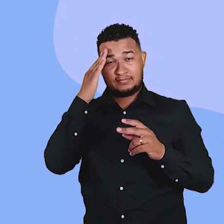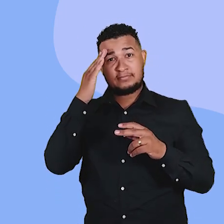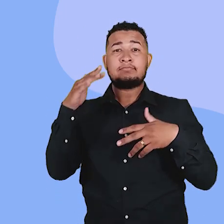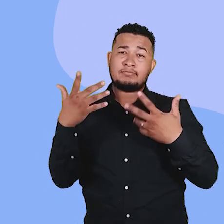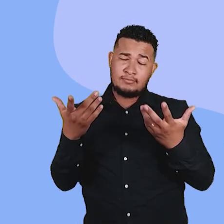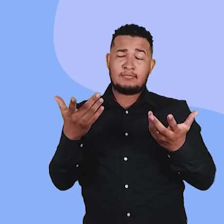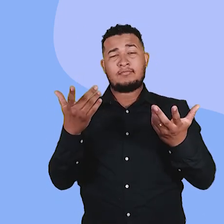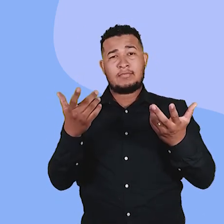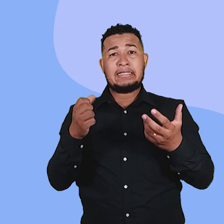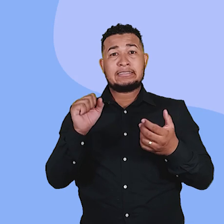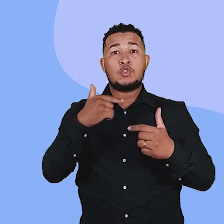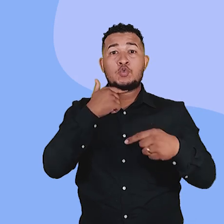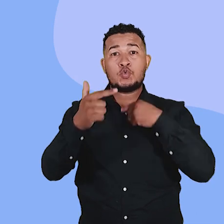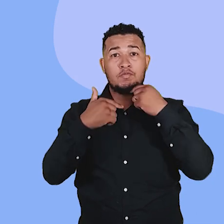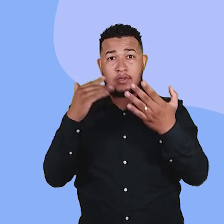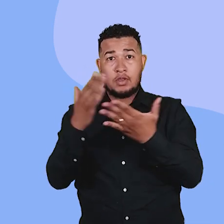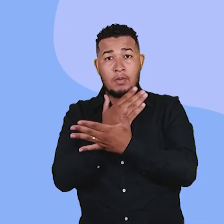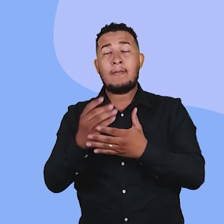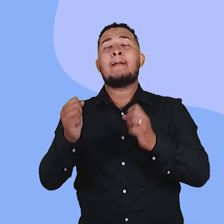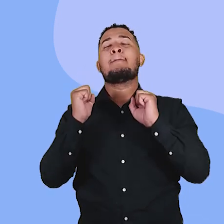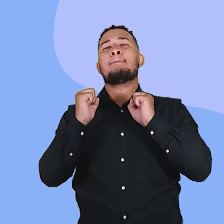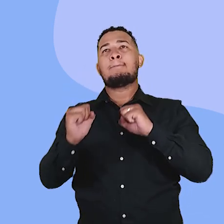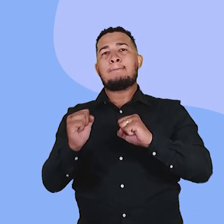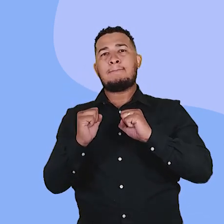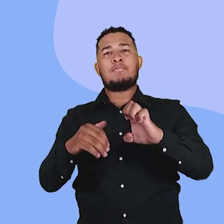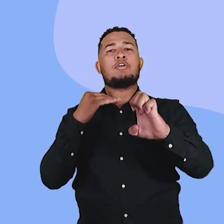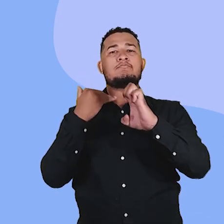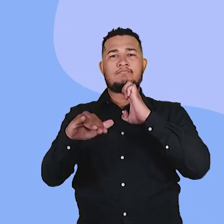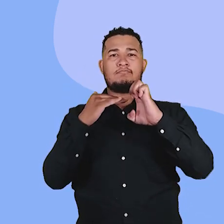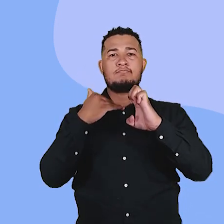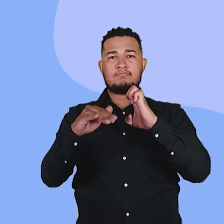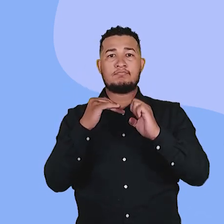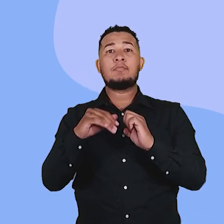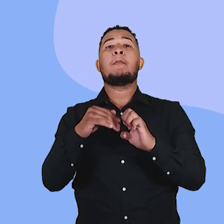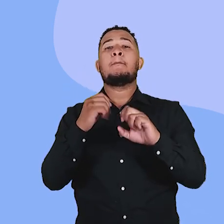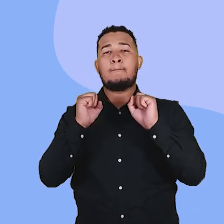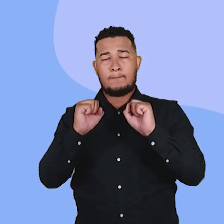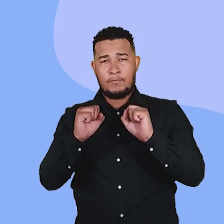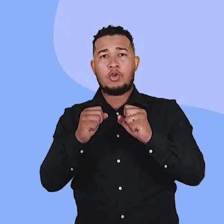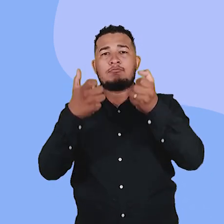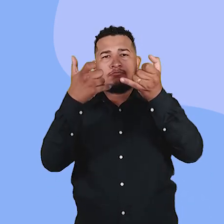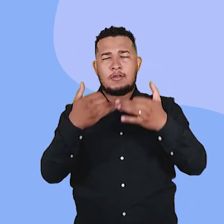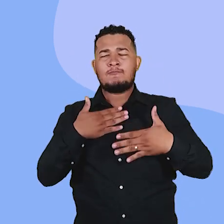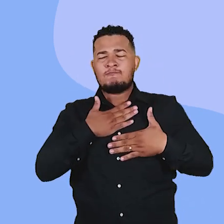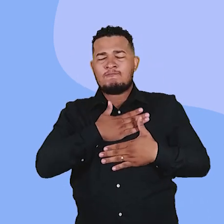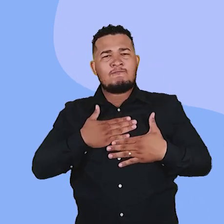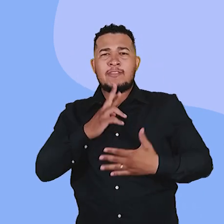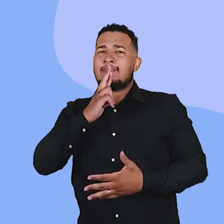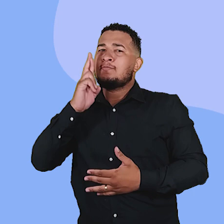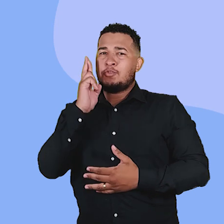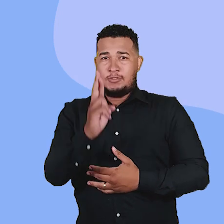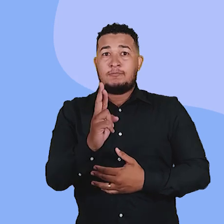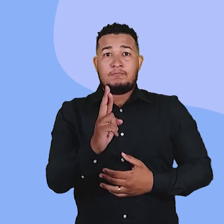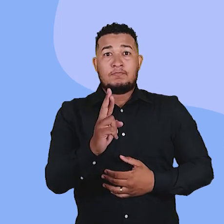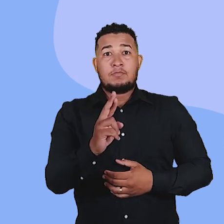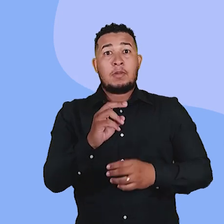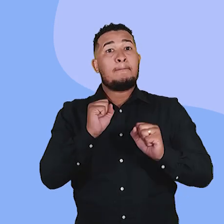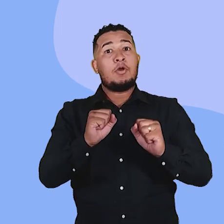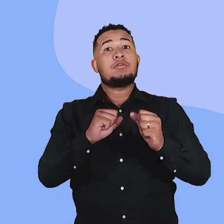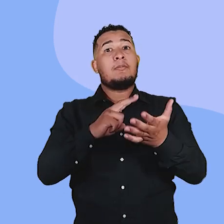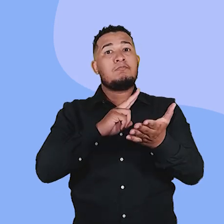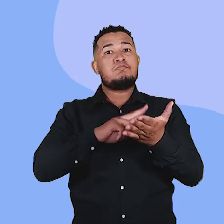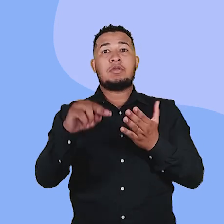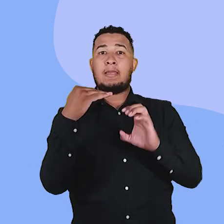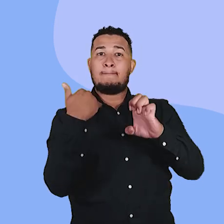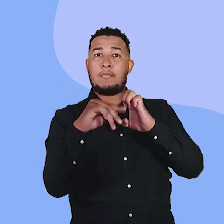Beleza? E aí, se ficou alguma dúvida, você pode mandar a sua dúvida aí, ó, para mim, que eu ter total prazer em responder vocês. Basta mandar